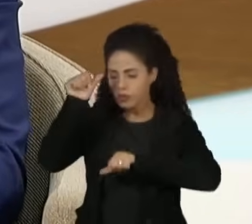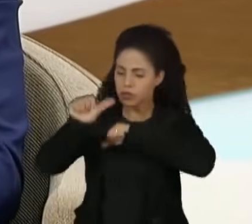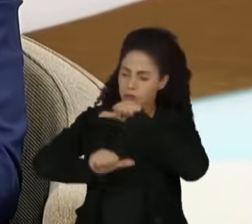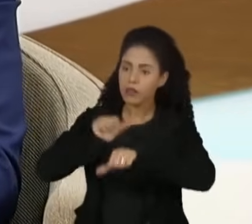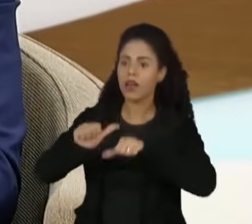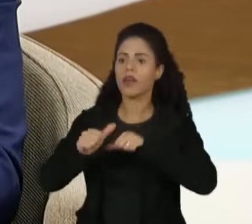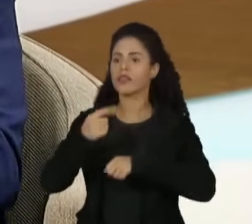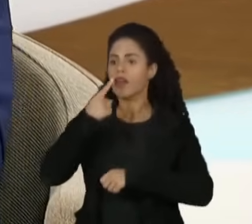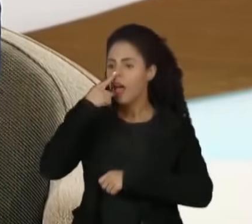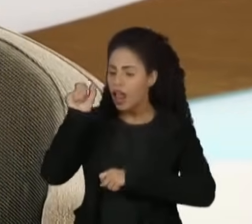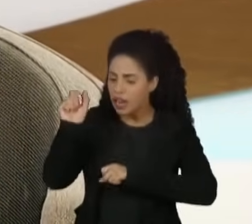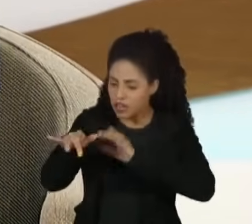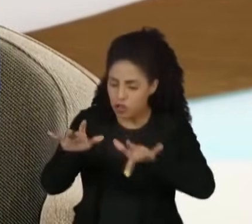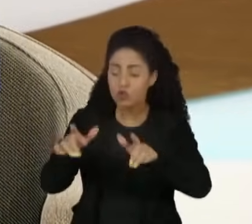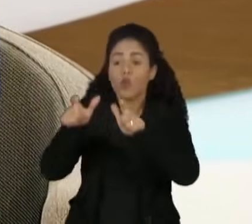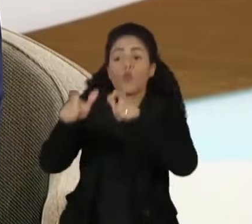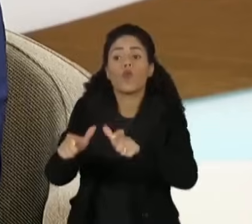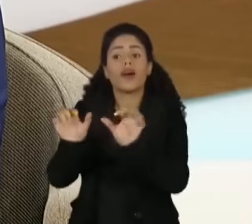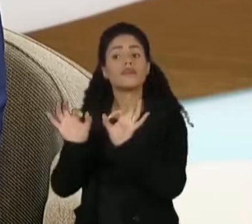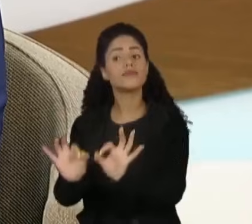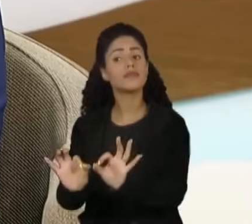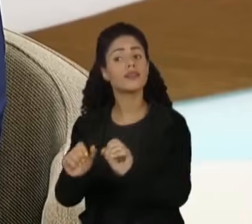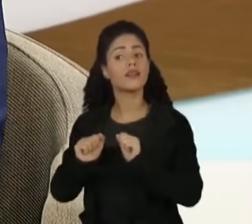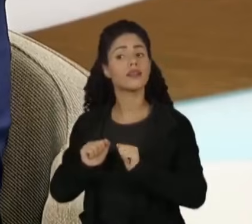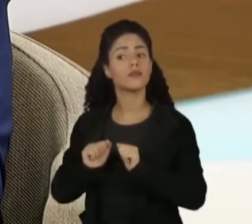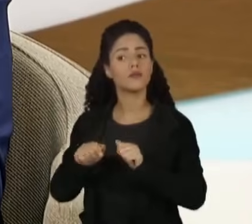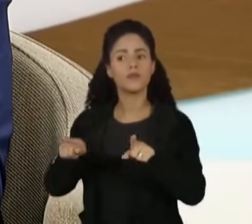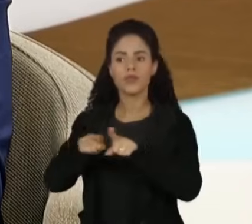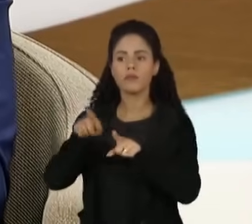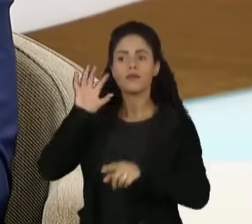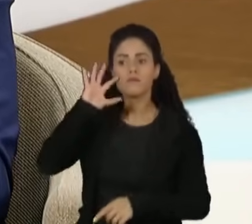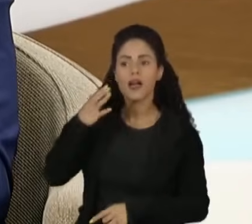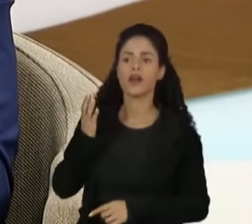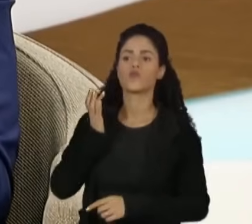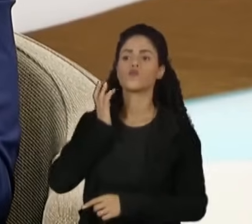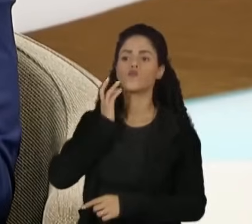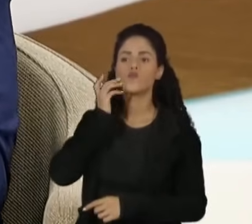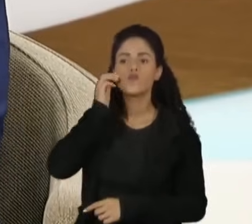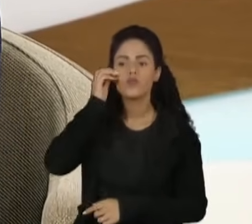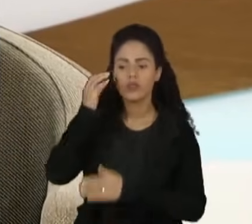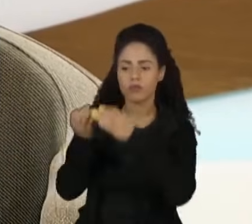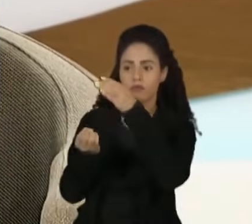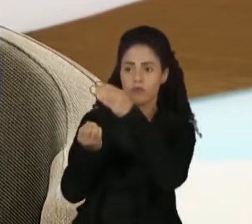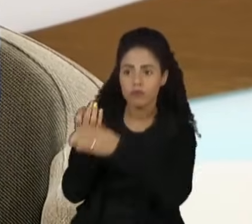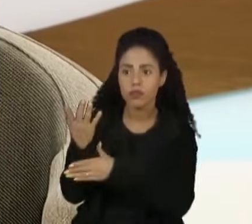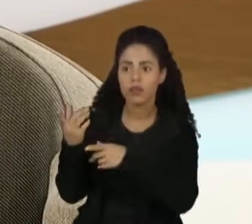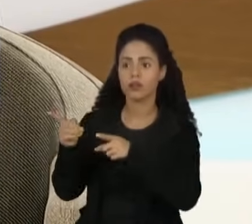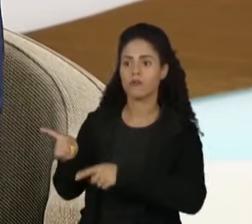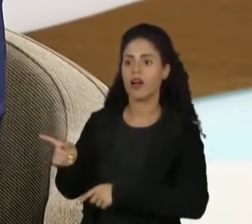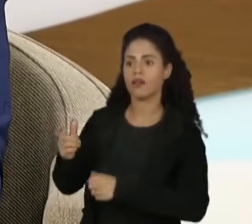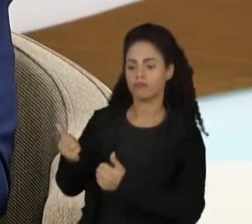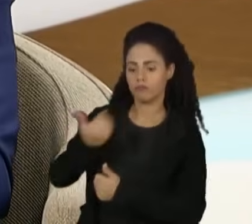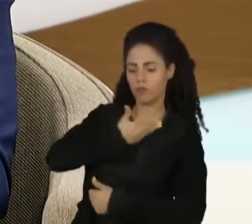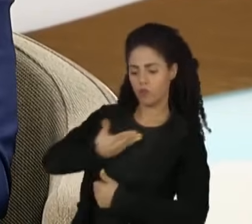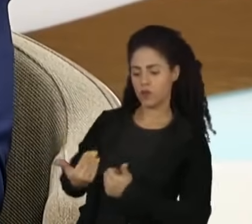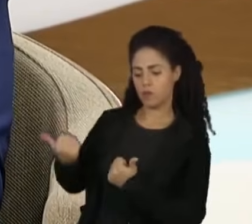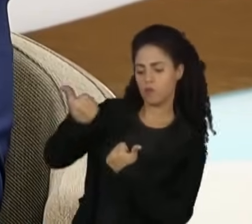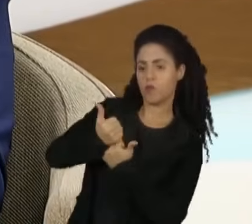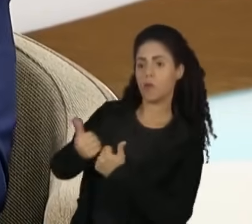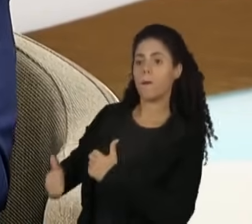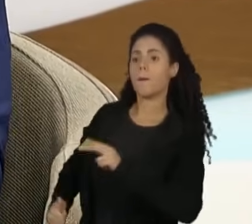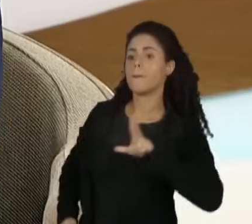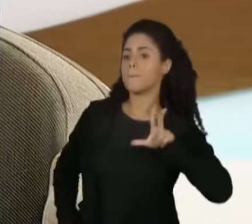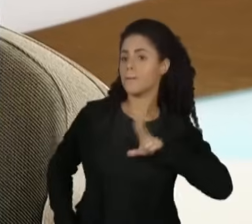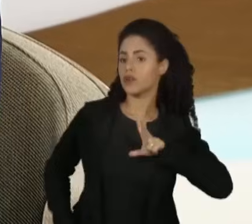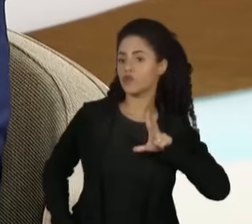tratar lixo, todo mundo tem que aprender. Nós precisamos de acreditar nessa solução que o Tarcísio criou para a privatização de uma parte da Sabesp. Para